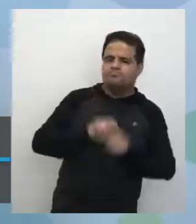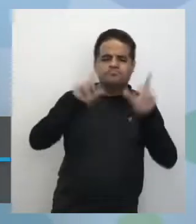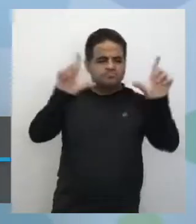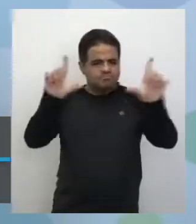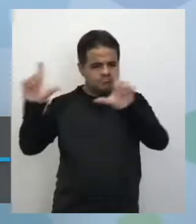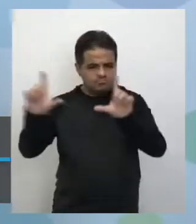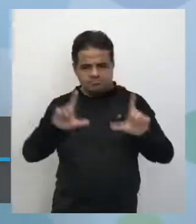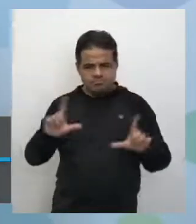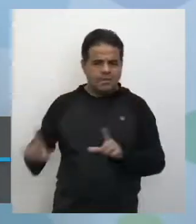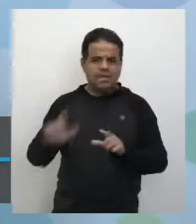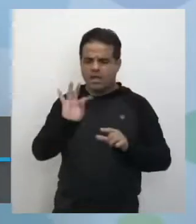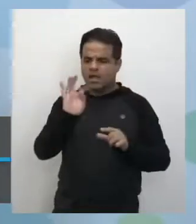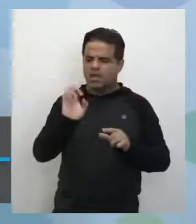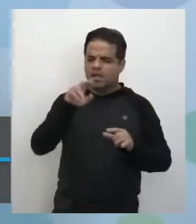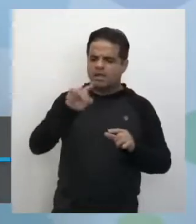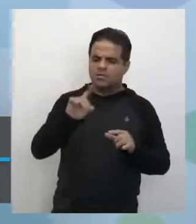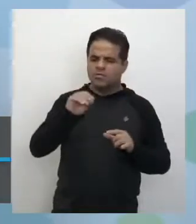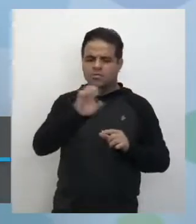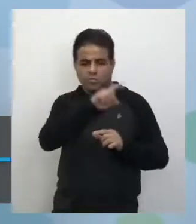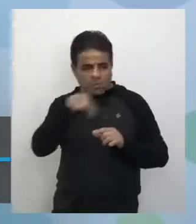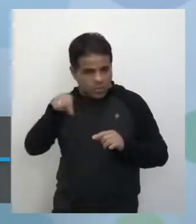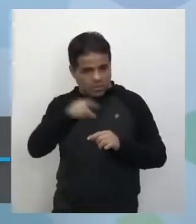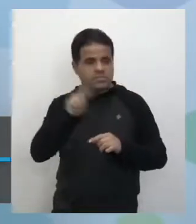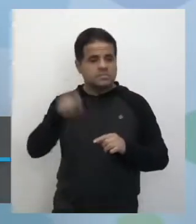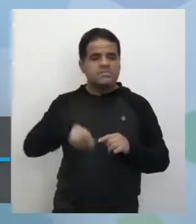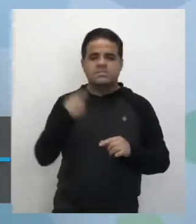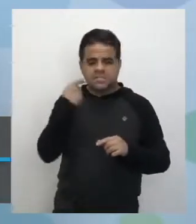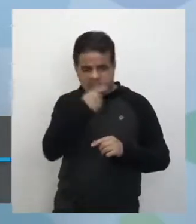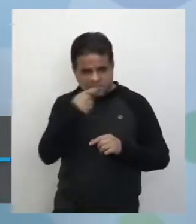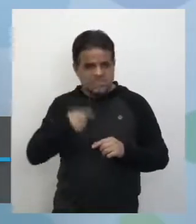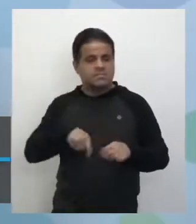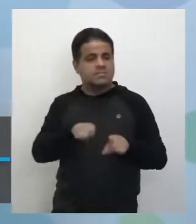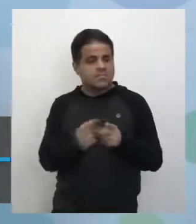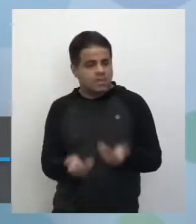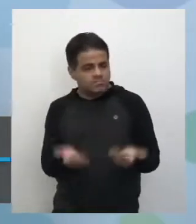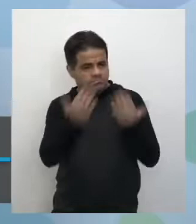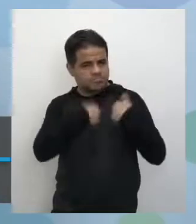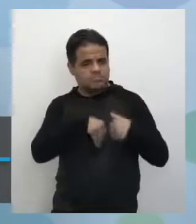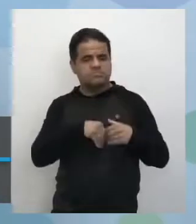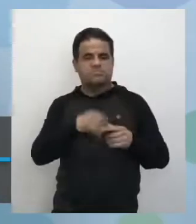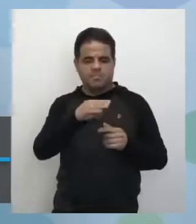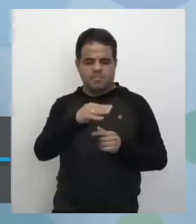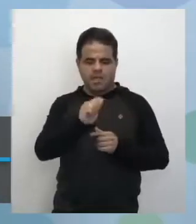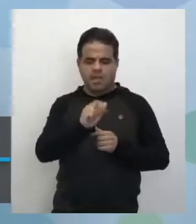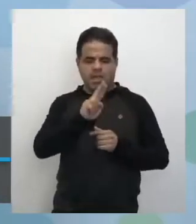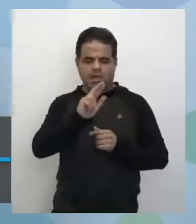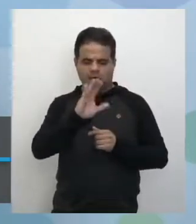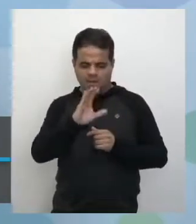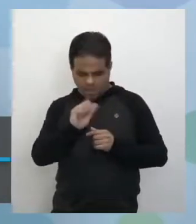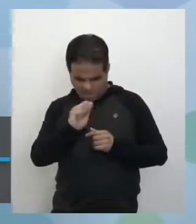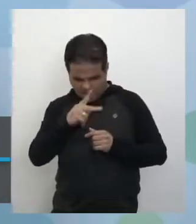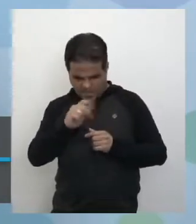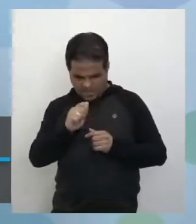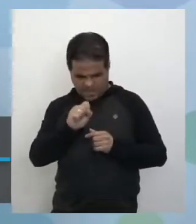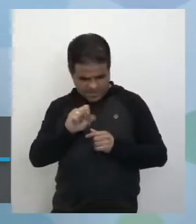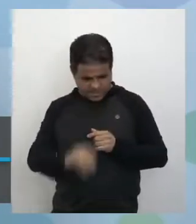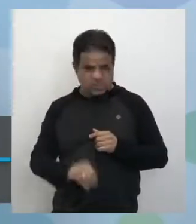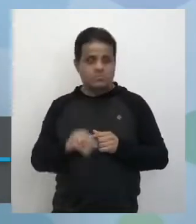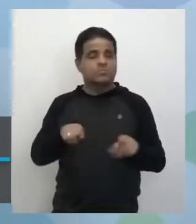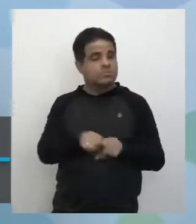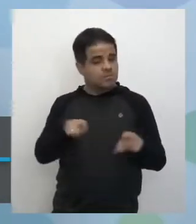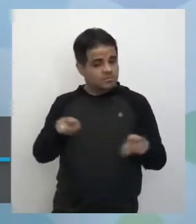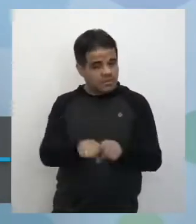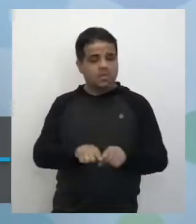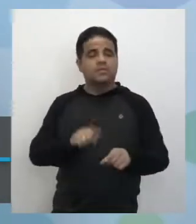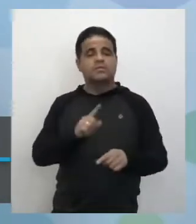tendões, válvulas cardíacas, lentes, dentes, marca-passo. Pro Marilene também uma prótese.